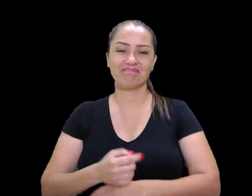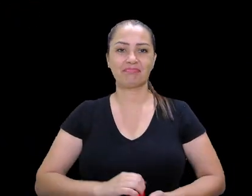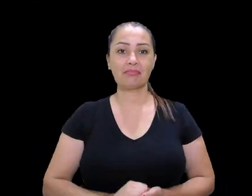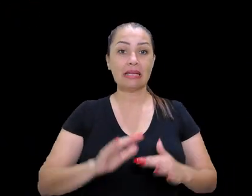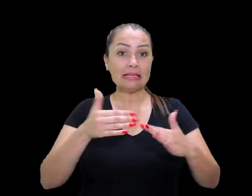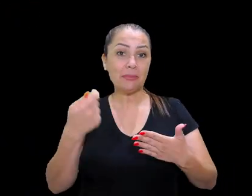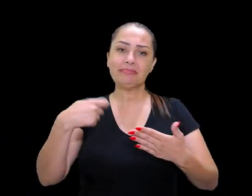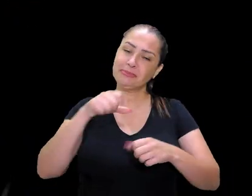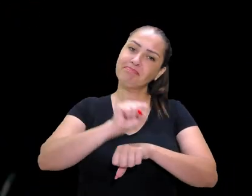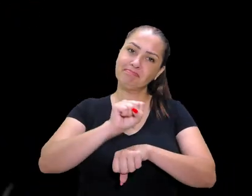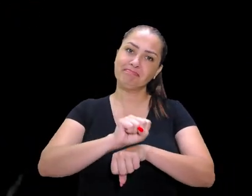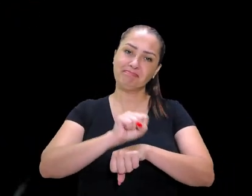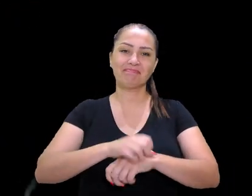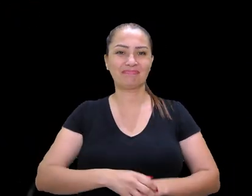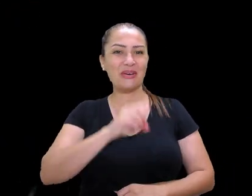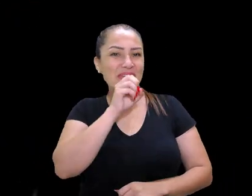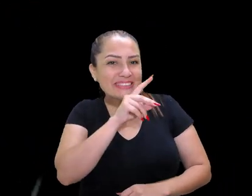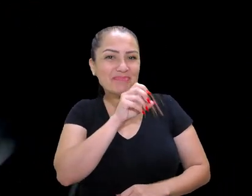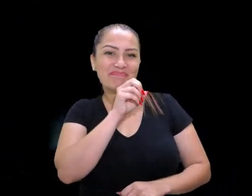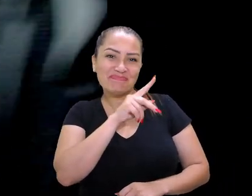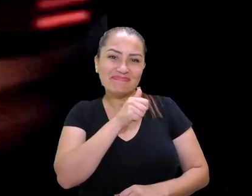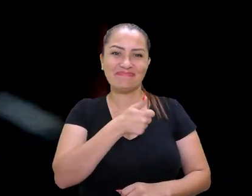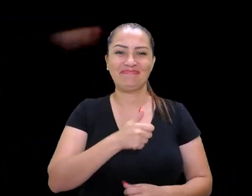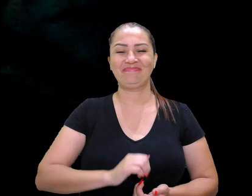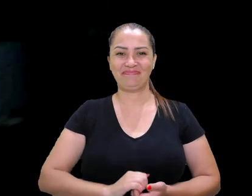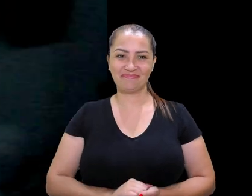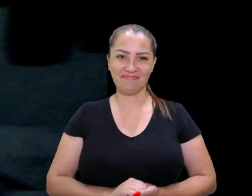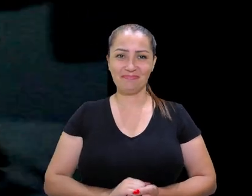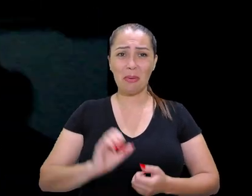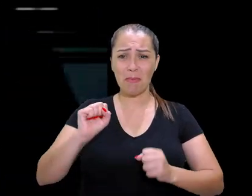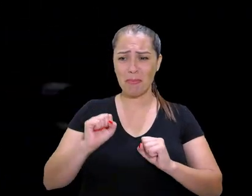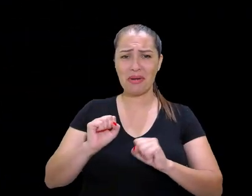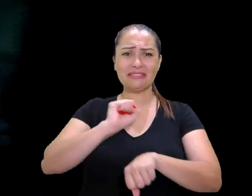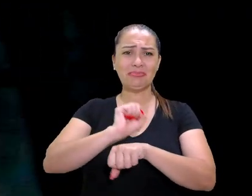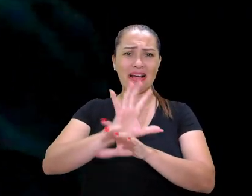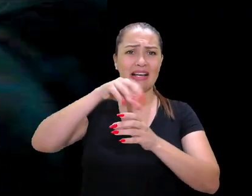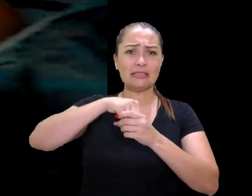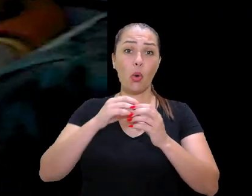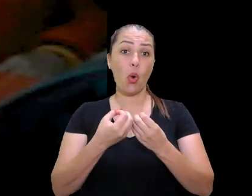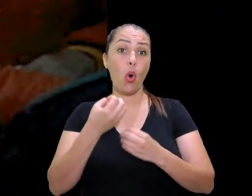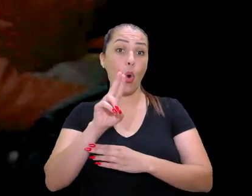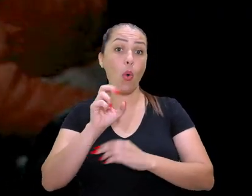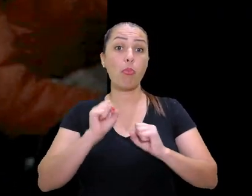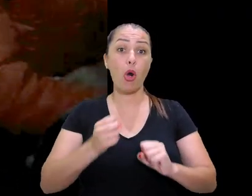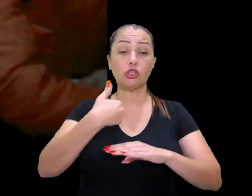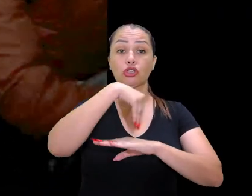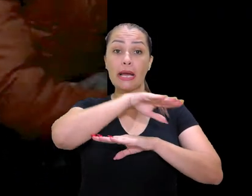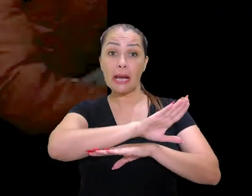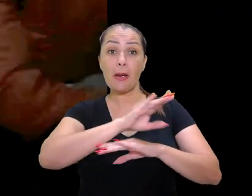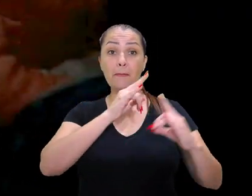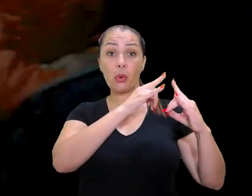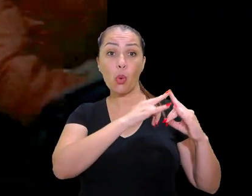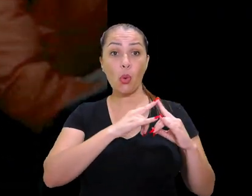Tá? Então a gente espera aqui. Pode ser. Tá. Aqui, né? Fumaça. Ou a gente pode ir pro clube